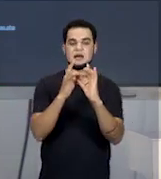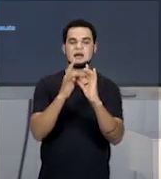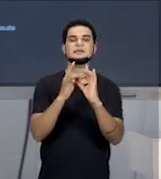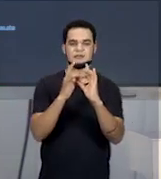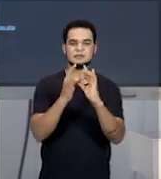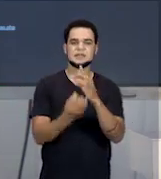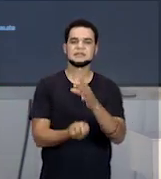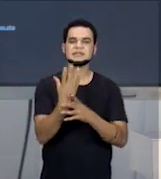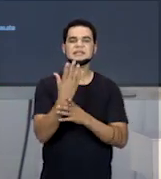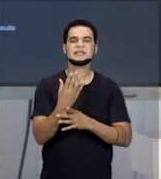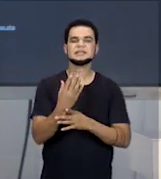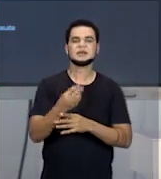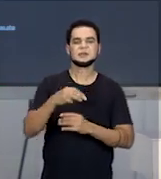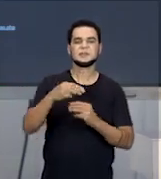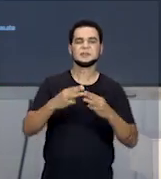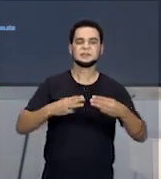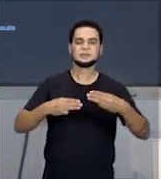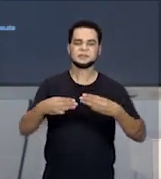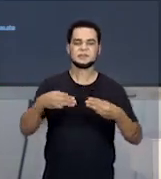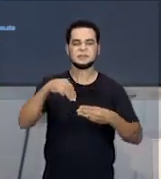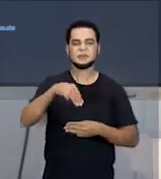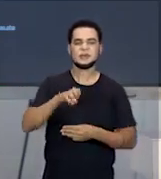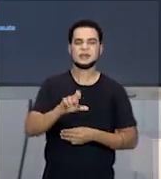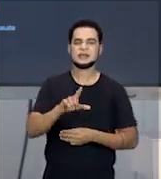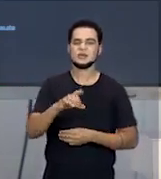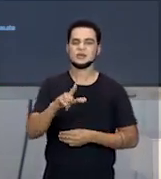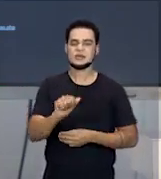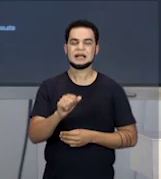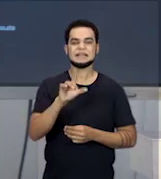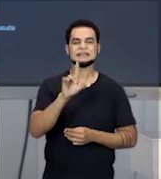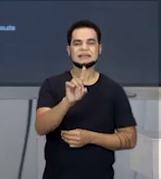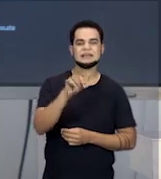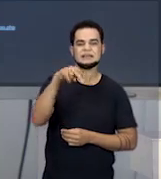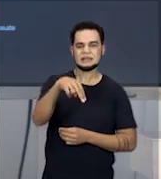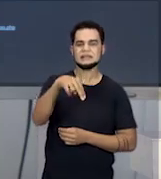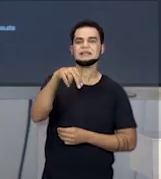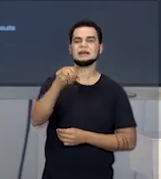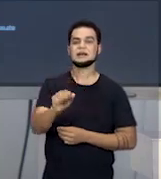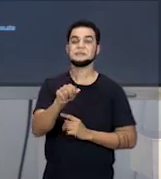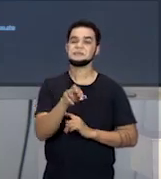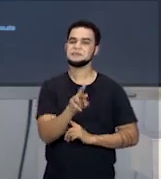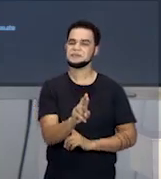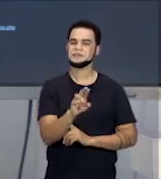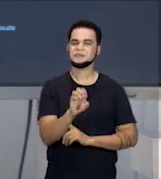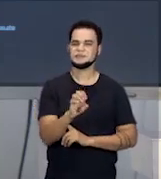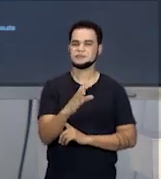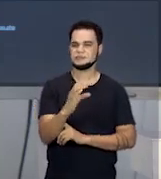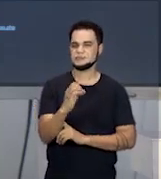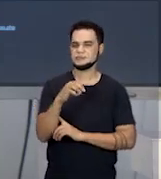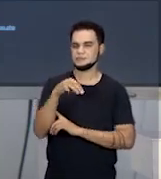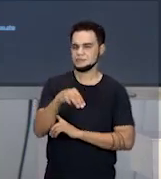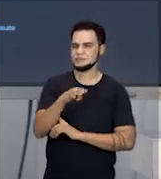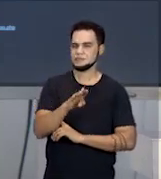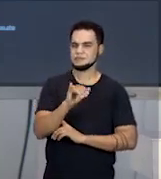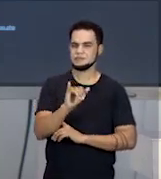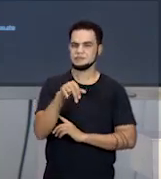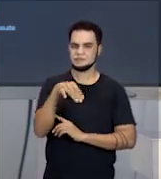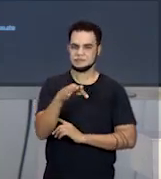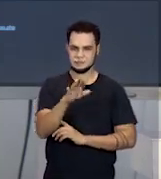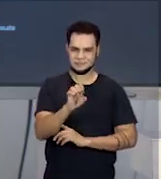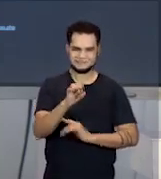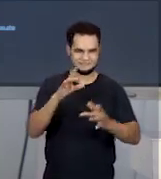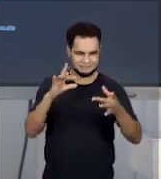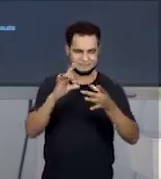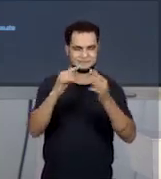de DNA recombinante. Esse DNA recombinante,